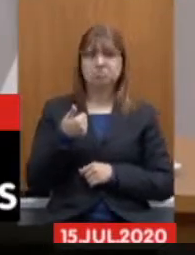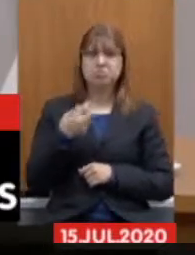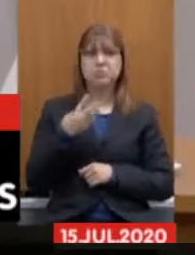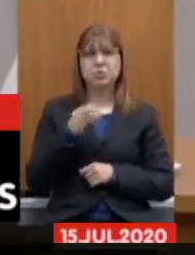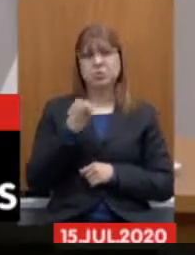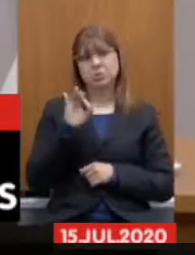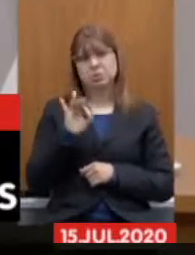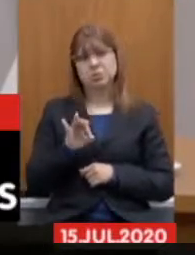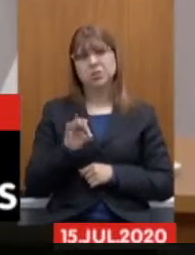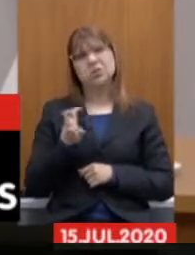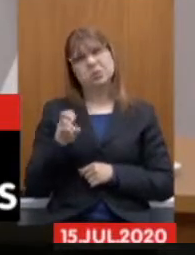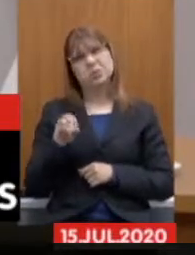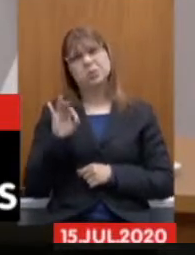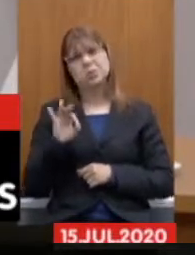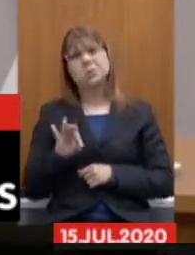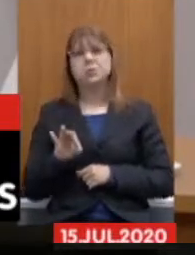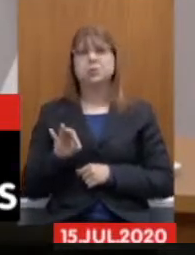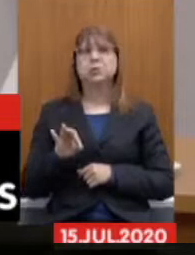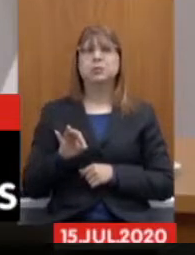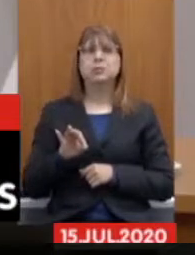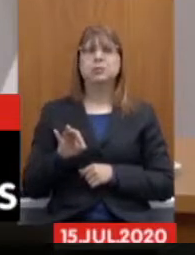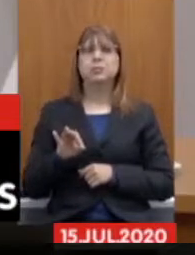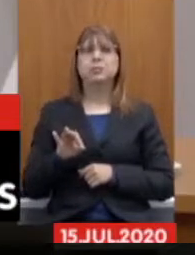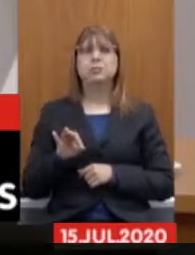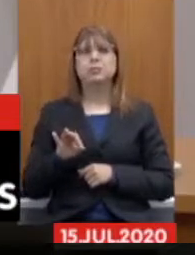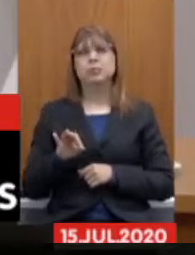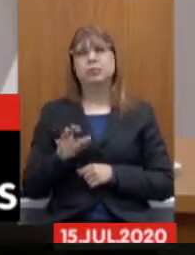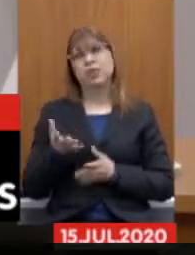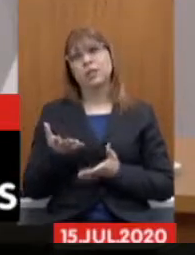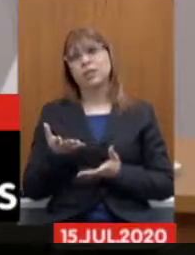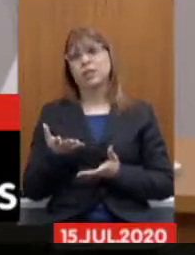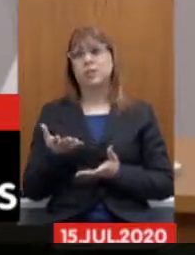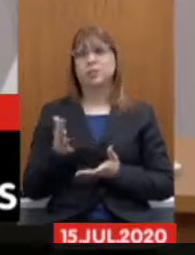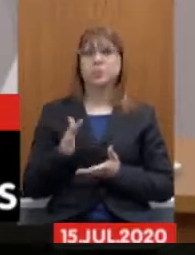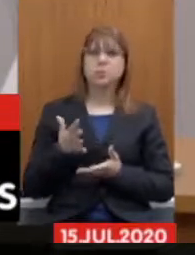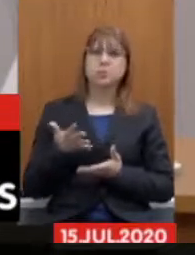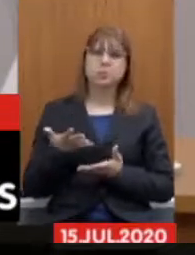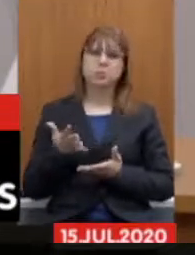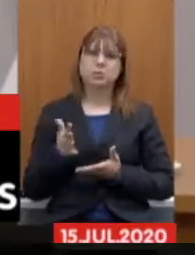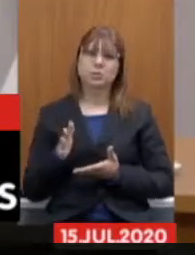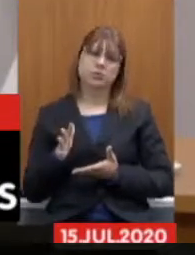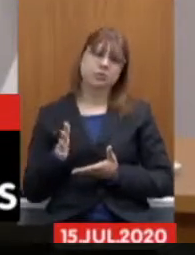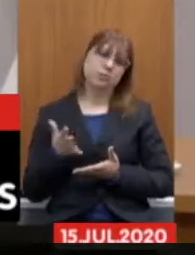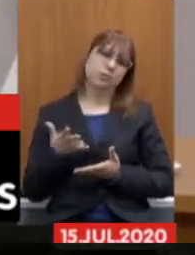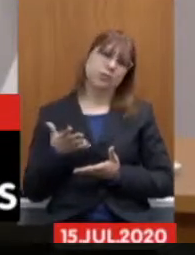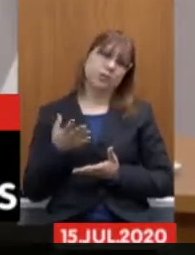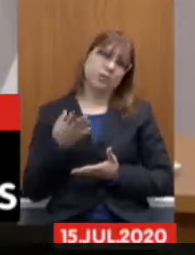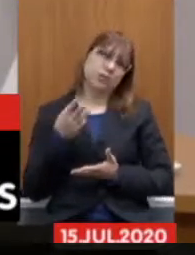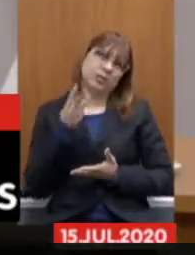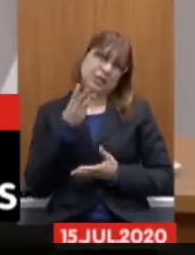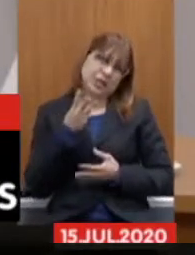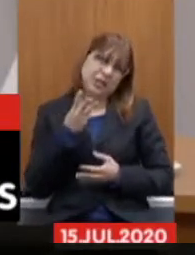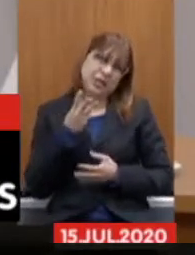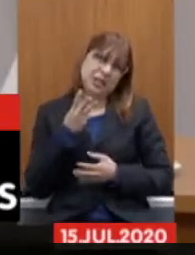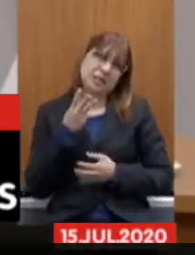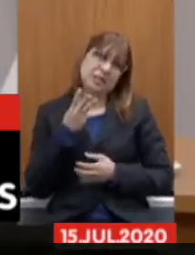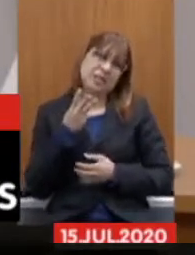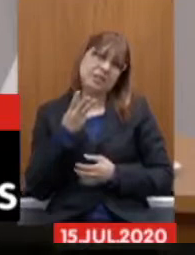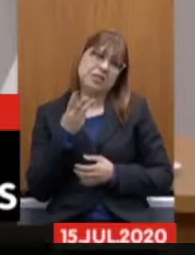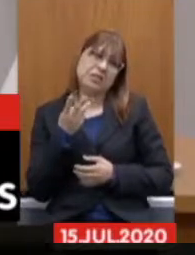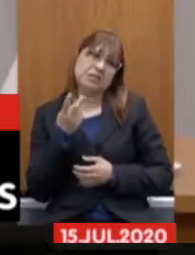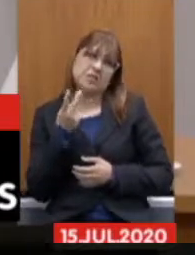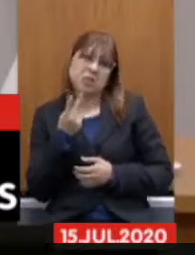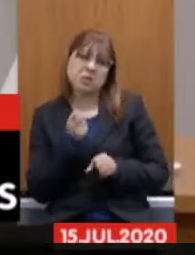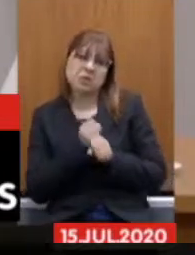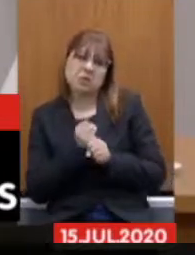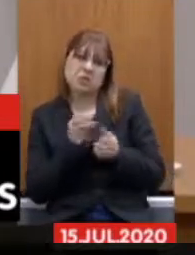até cinquenta por cento chega aí na casa de faltar 23 anos que trabalho mais um